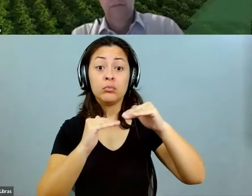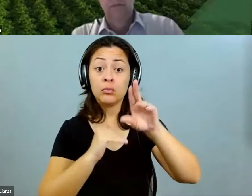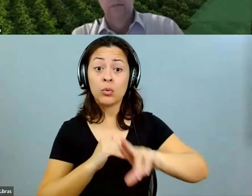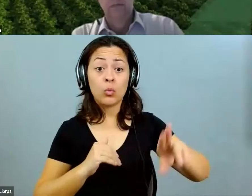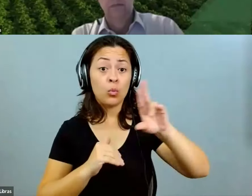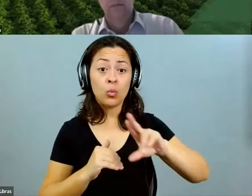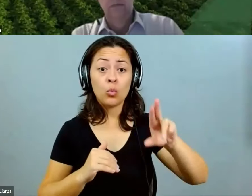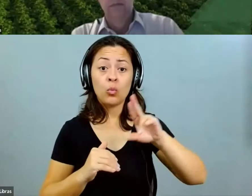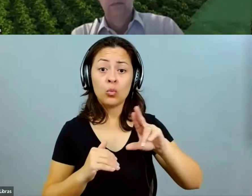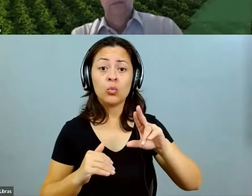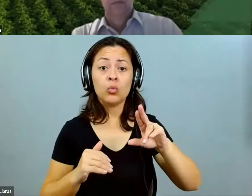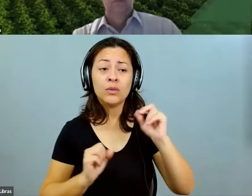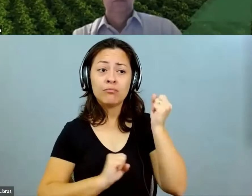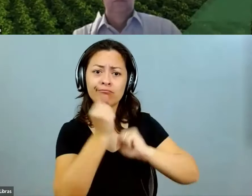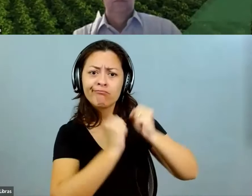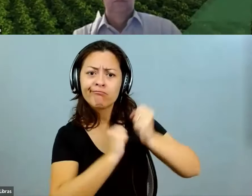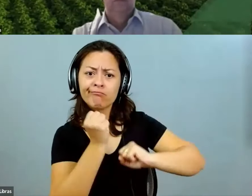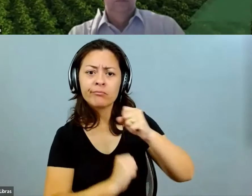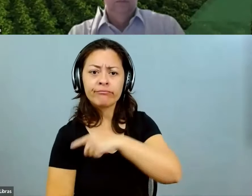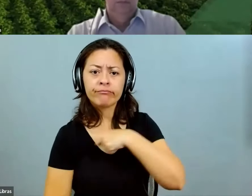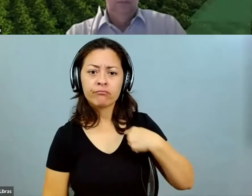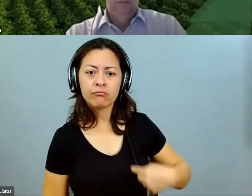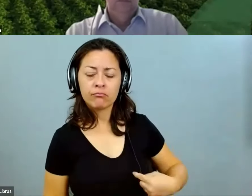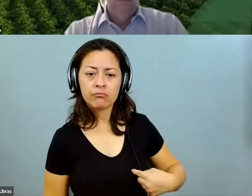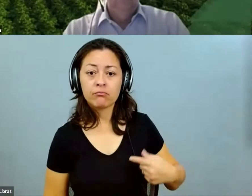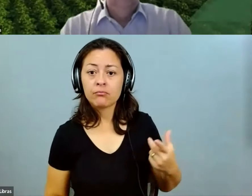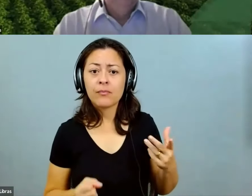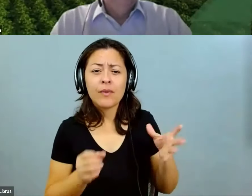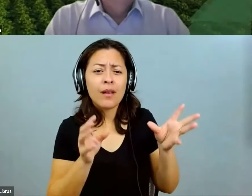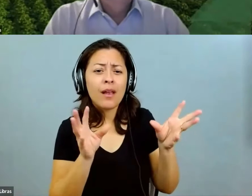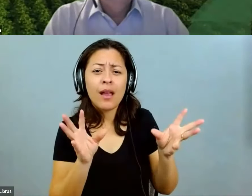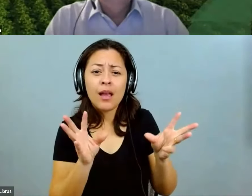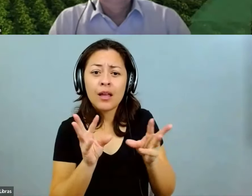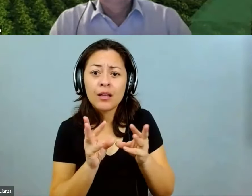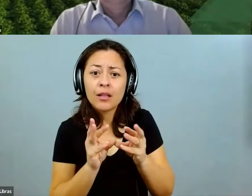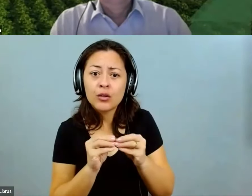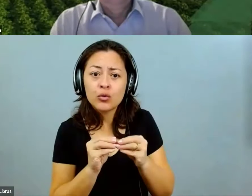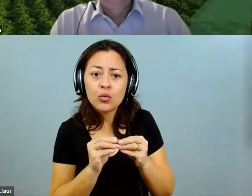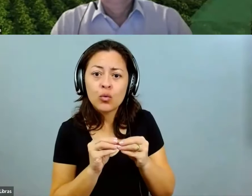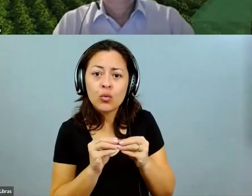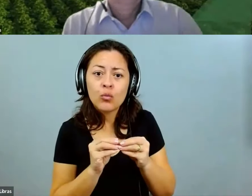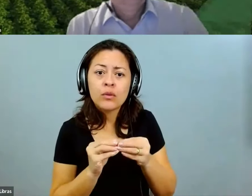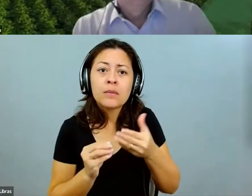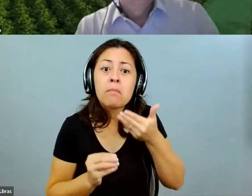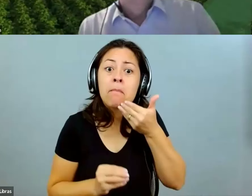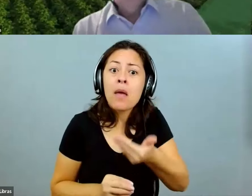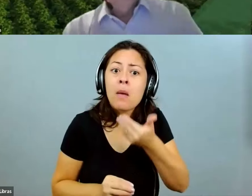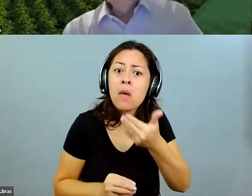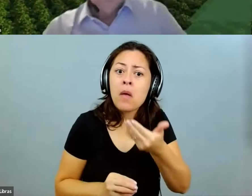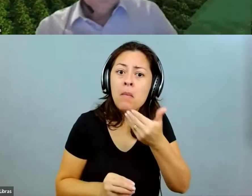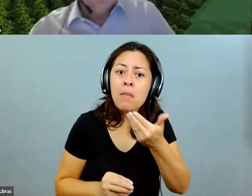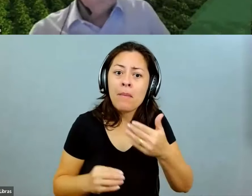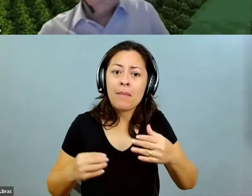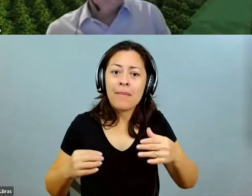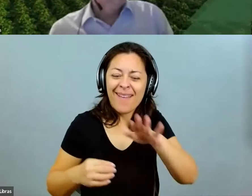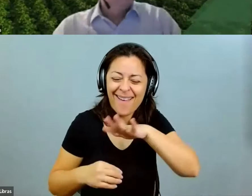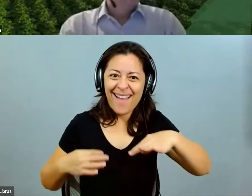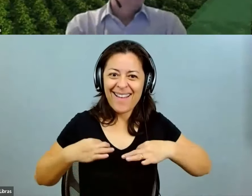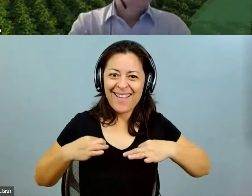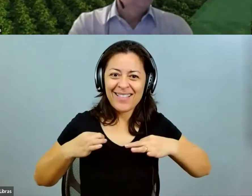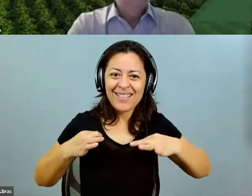do capacidade Industrial então resumindo a demanda ela tá firme eh por produtos testes né E